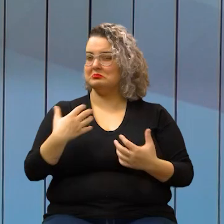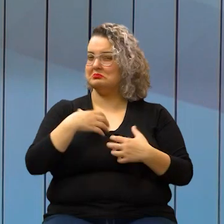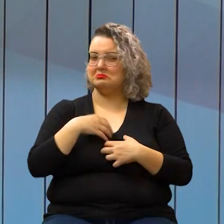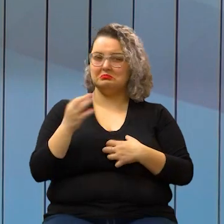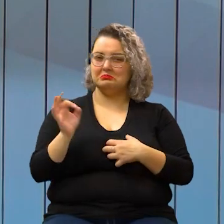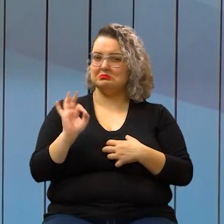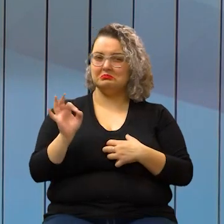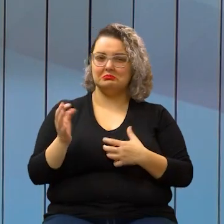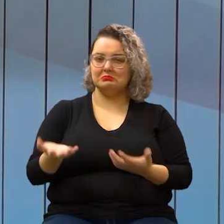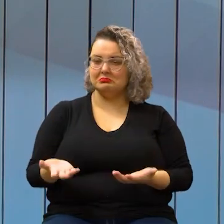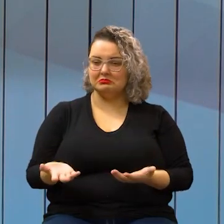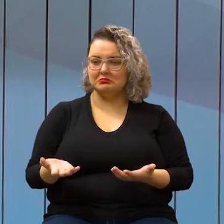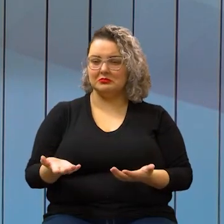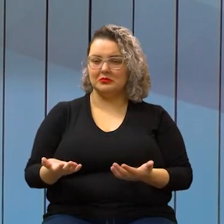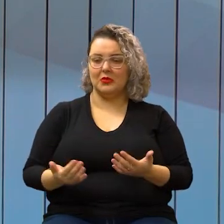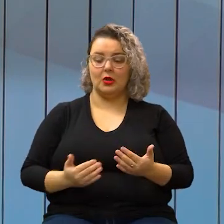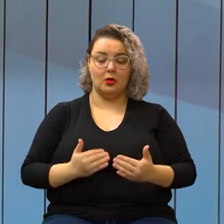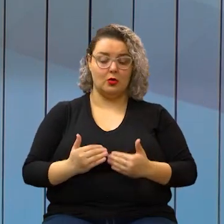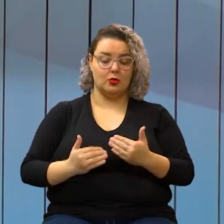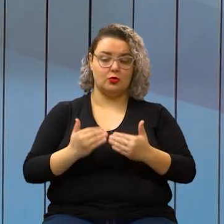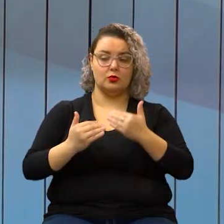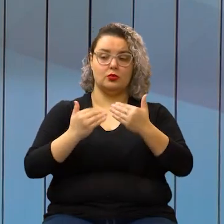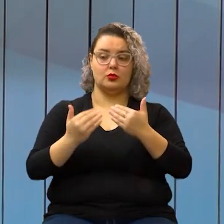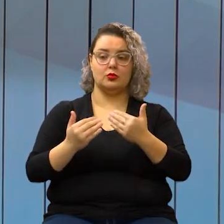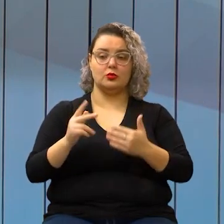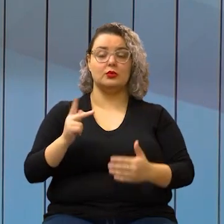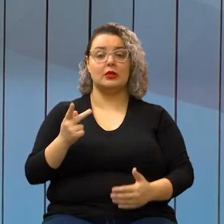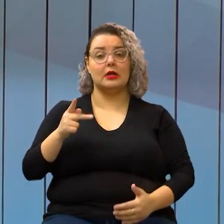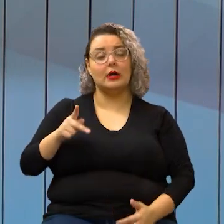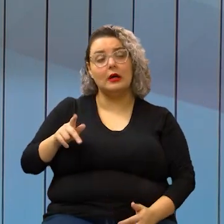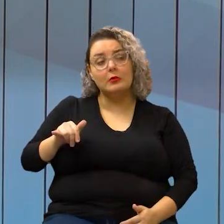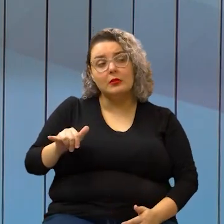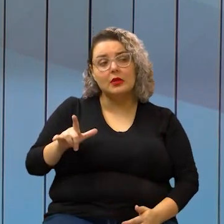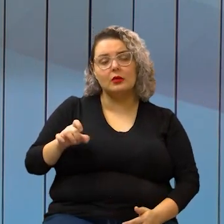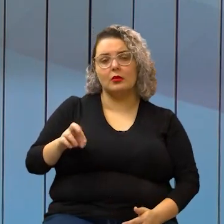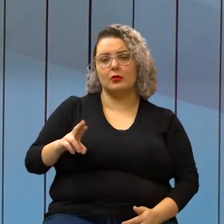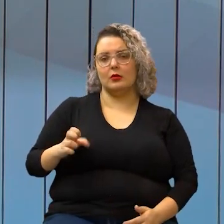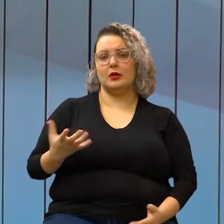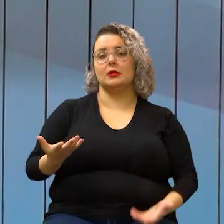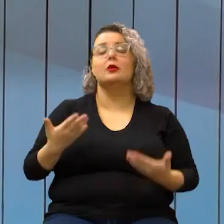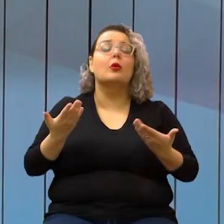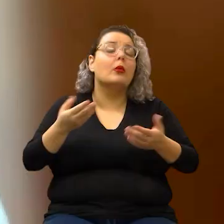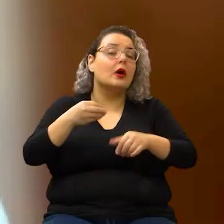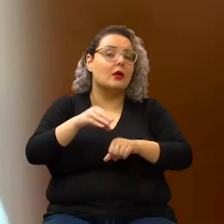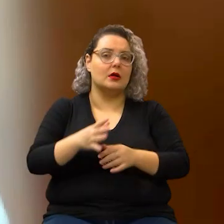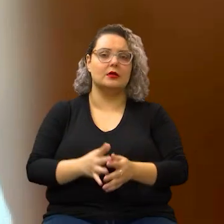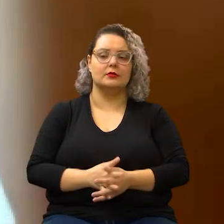é assintomático, né? A questão do desenvolvimento da H. pylori.